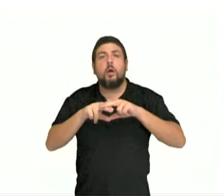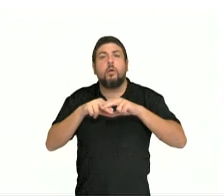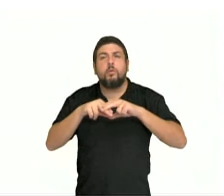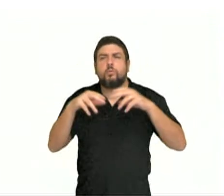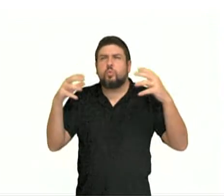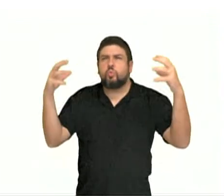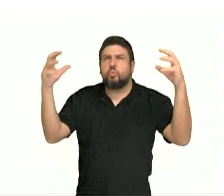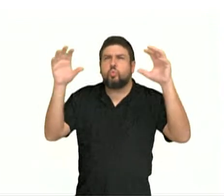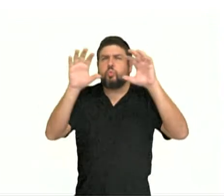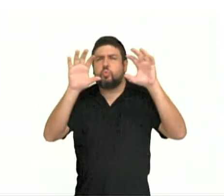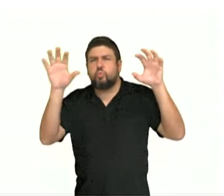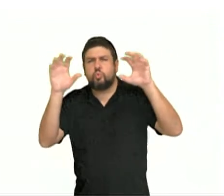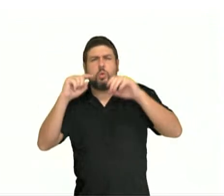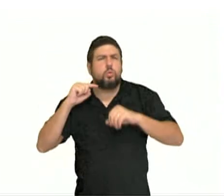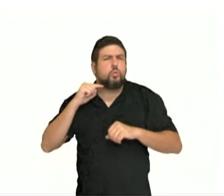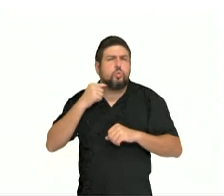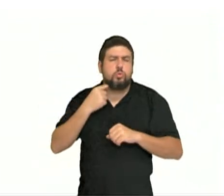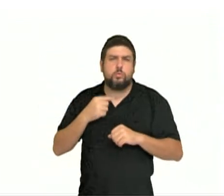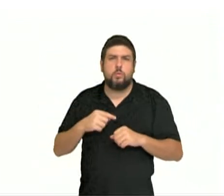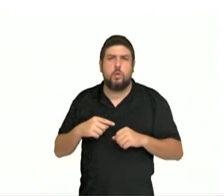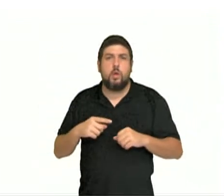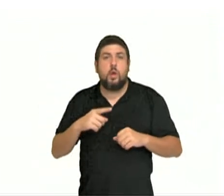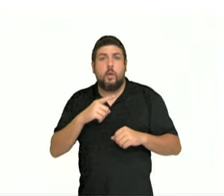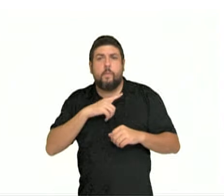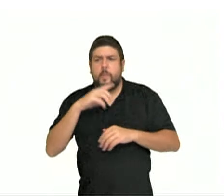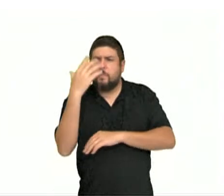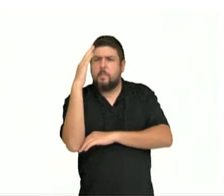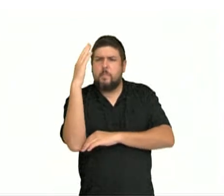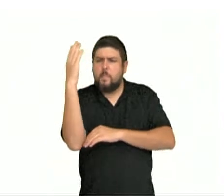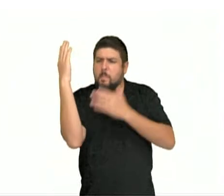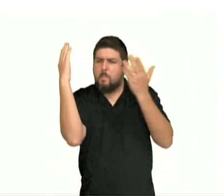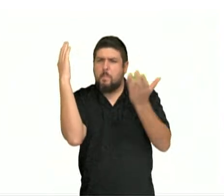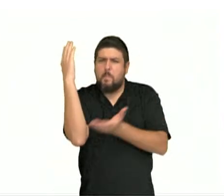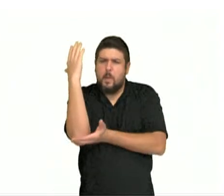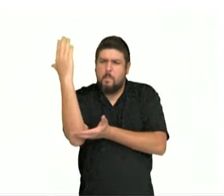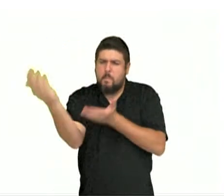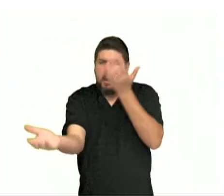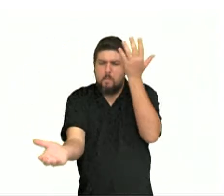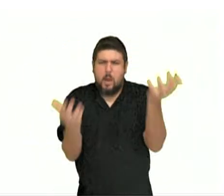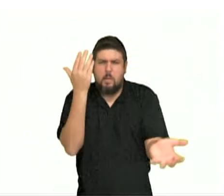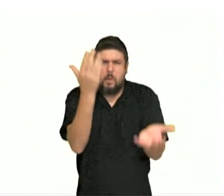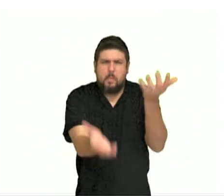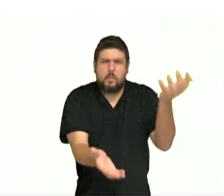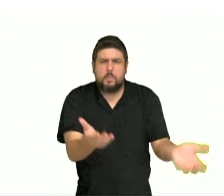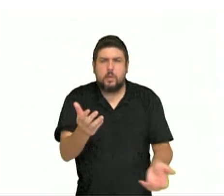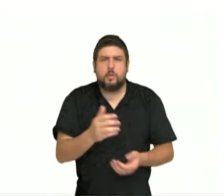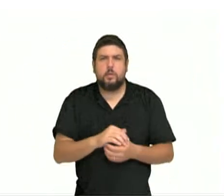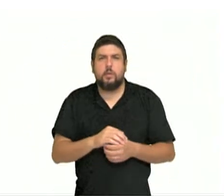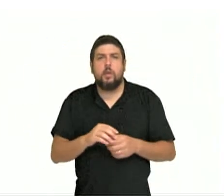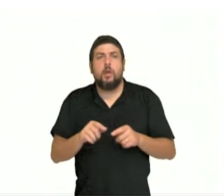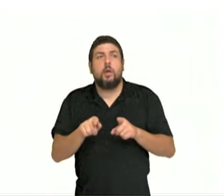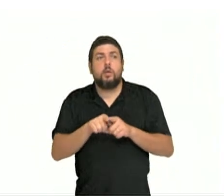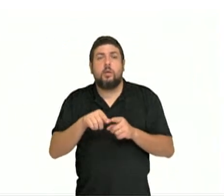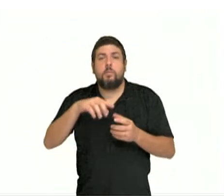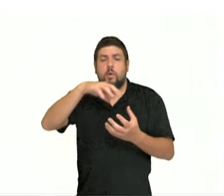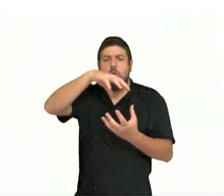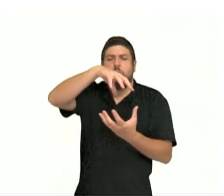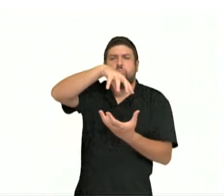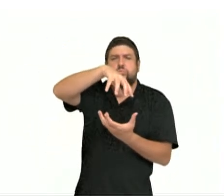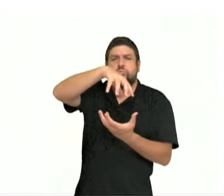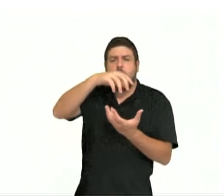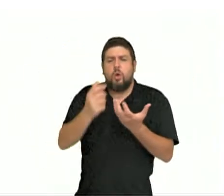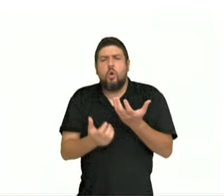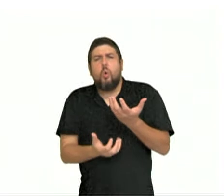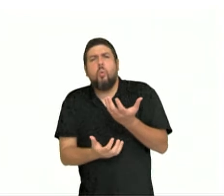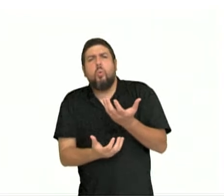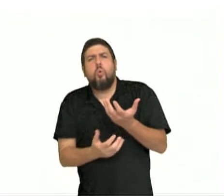todo uma questão de desmatamento tá E aqui o globo sendo queimado Ou seja a terra sofrendo as